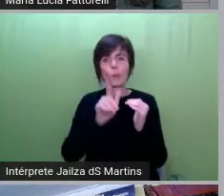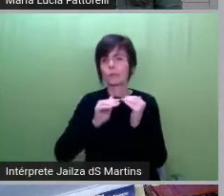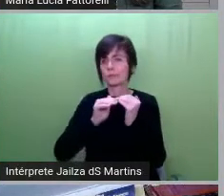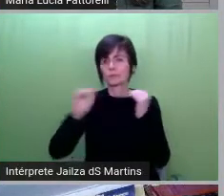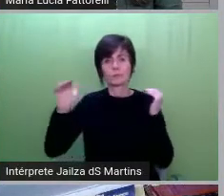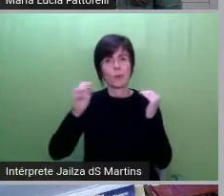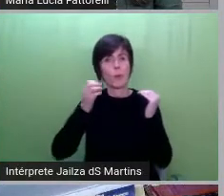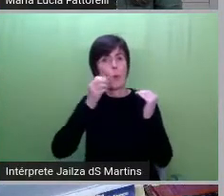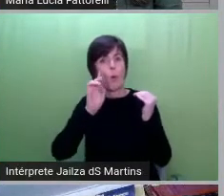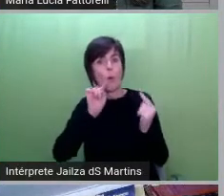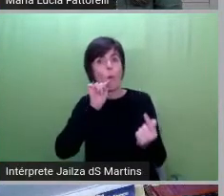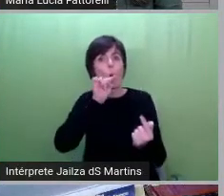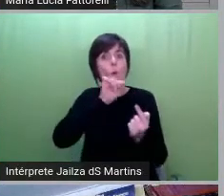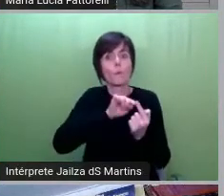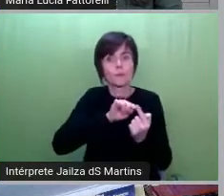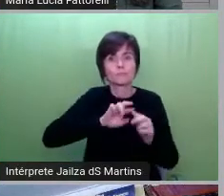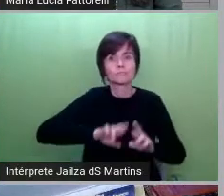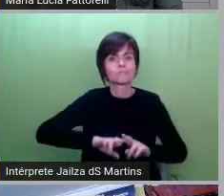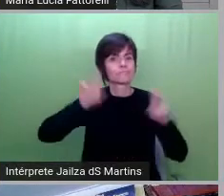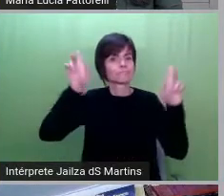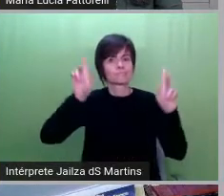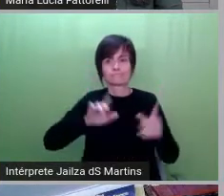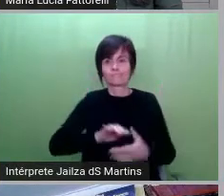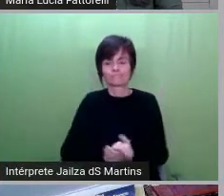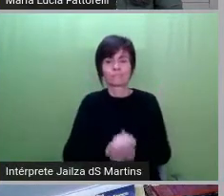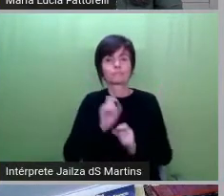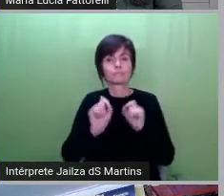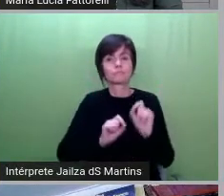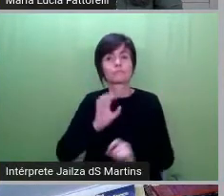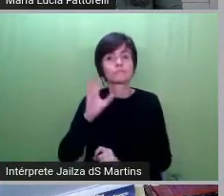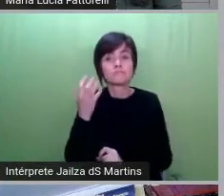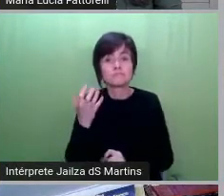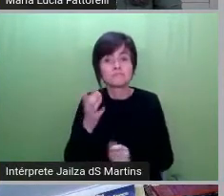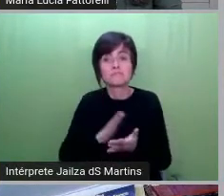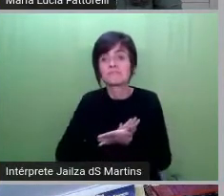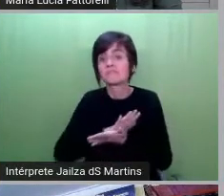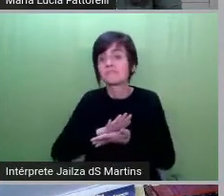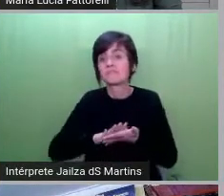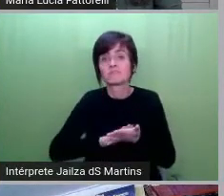Bom, e aí, o que que acontece? Nada.